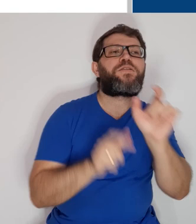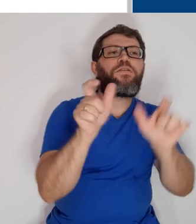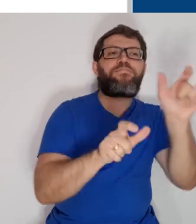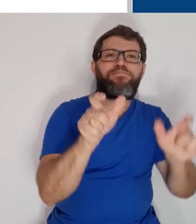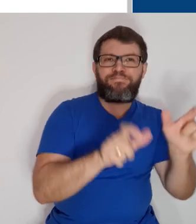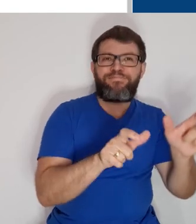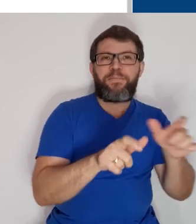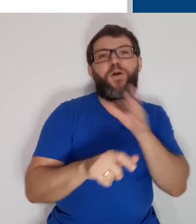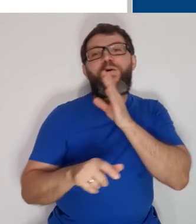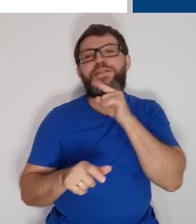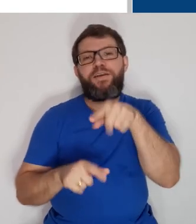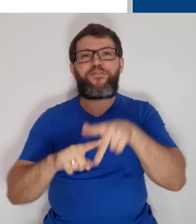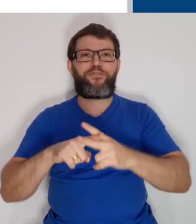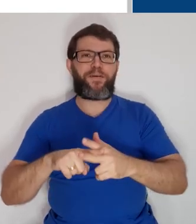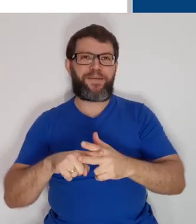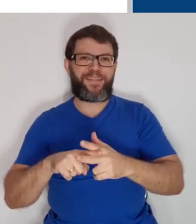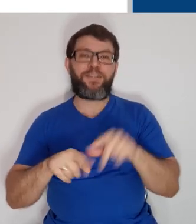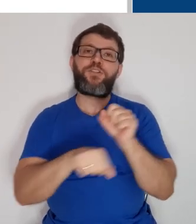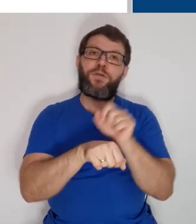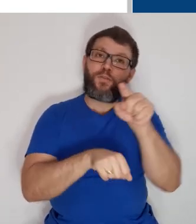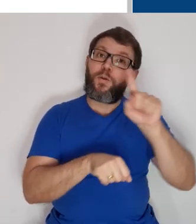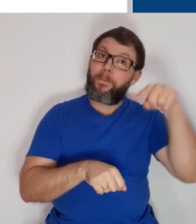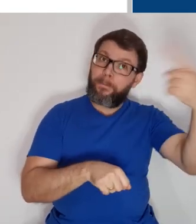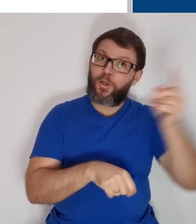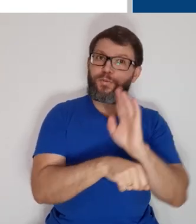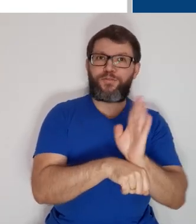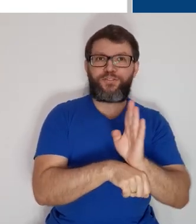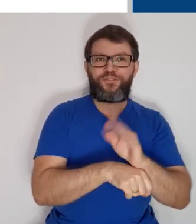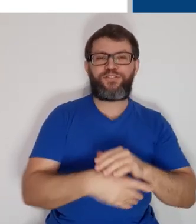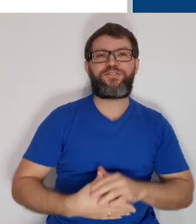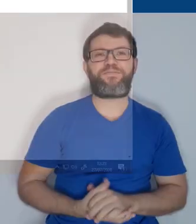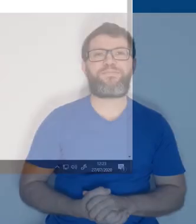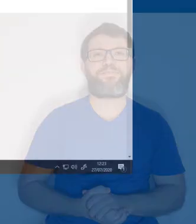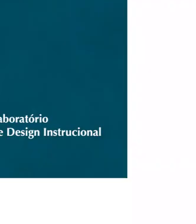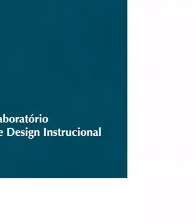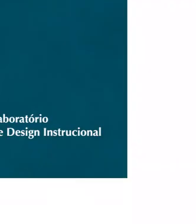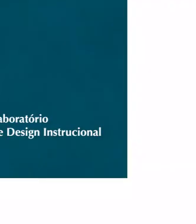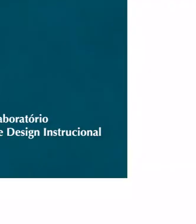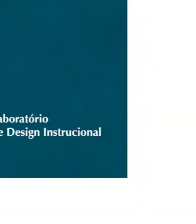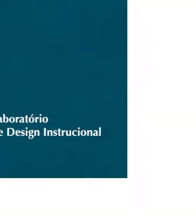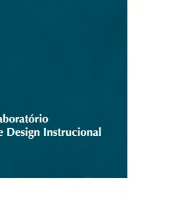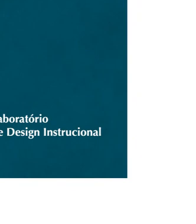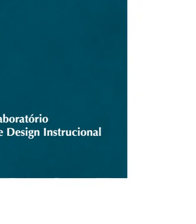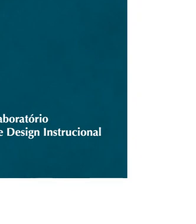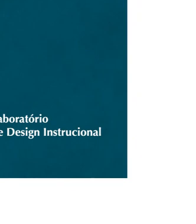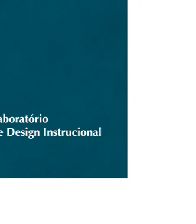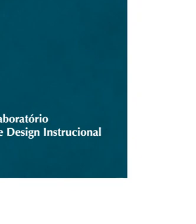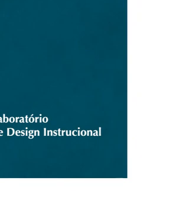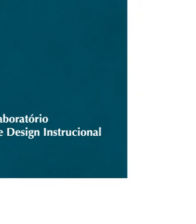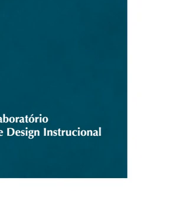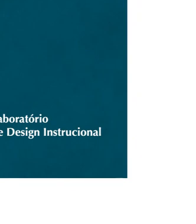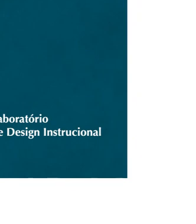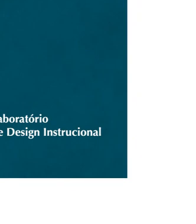turma para conhecer ainda melhor essa ferramenta espero você no próximo vídeo